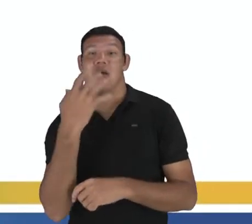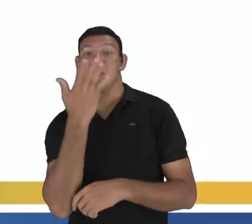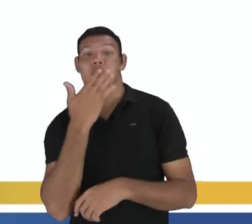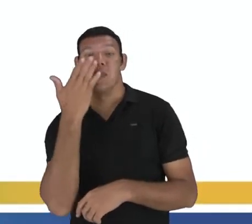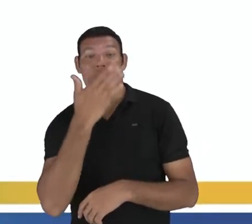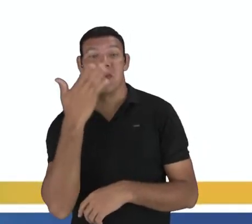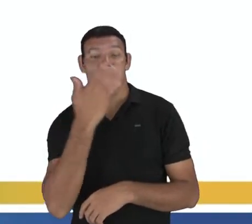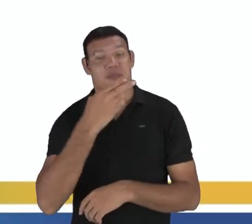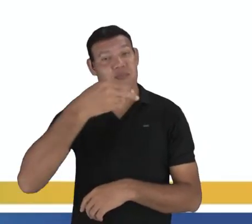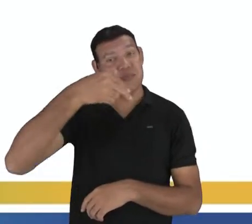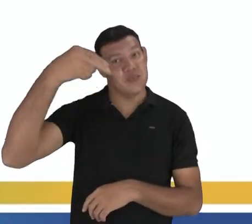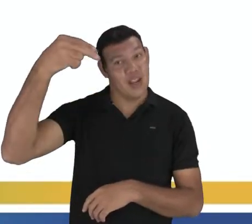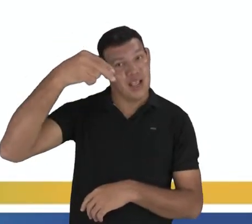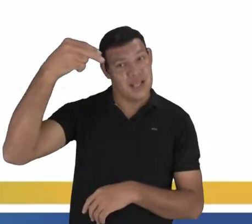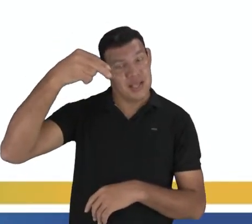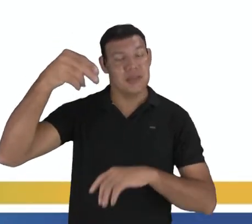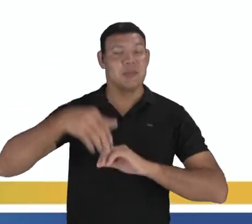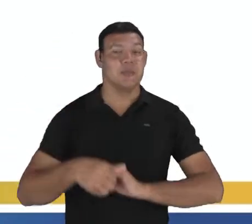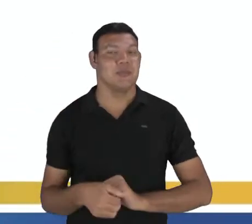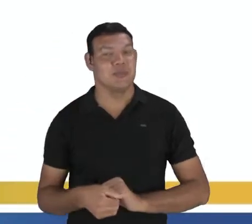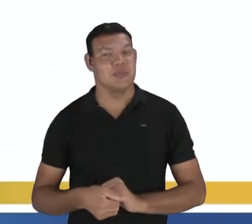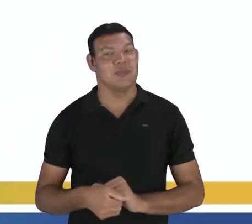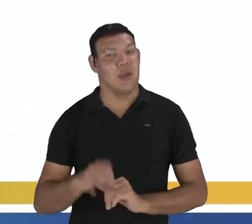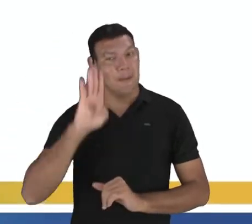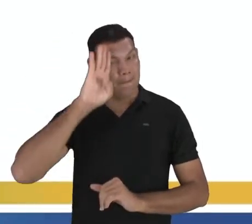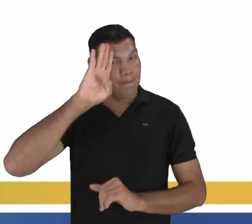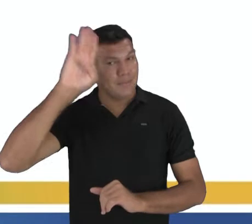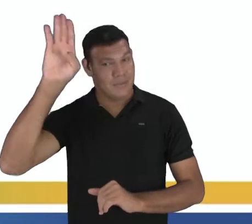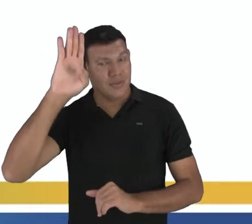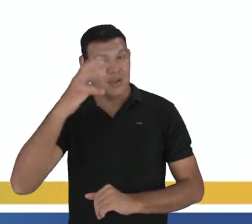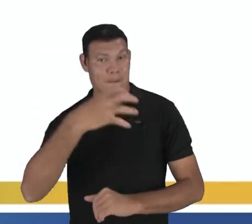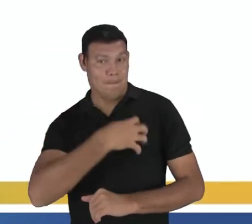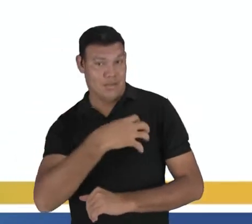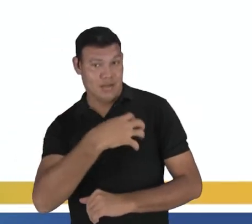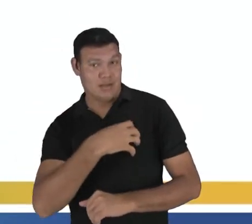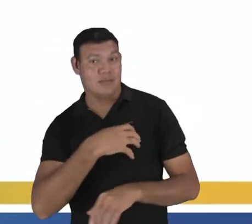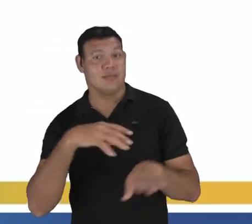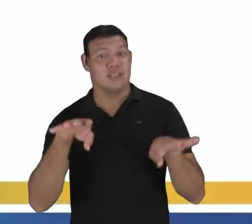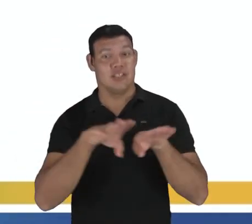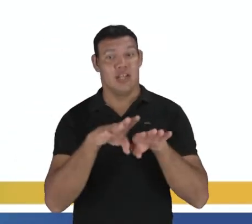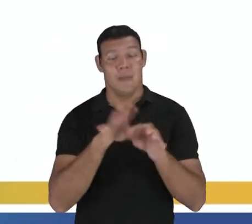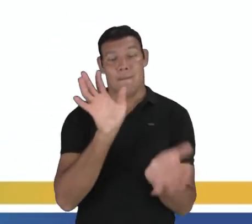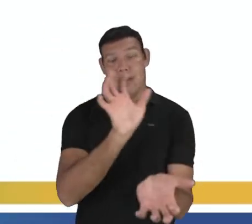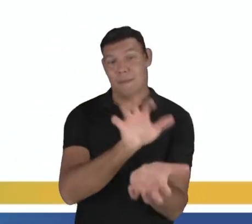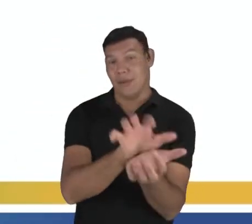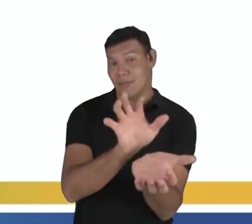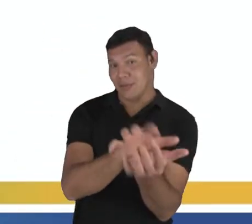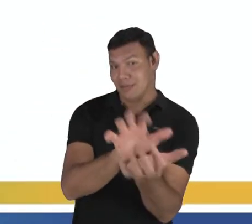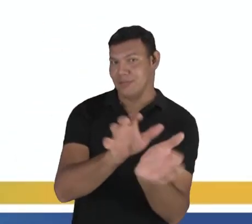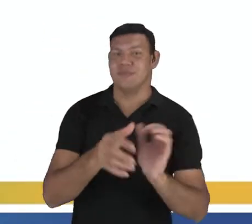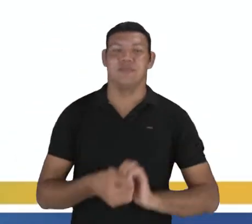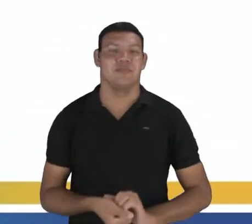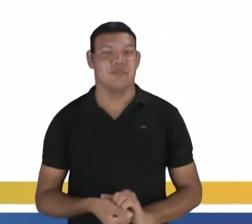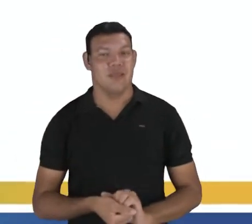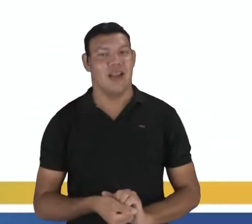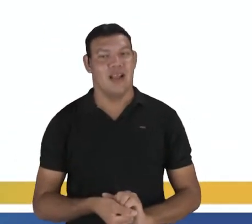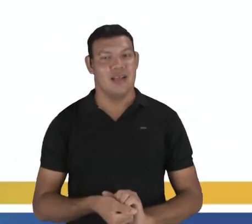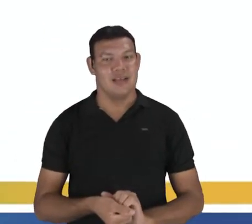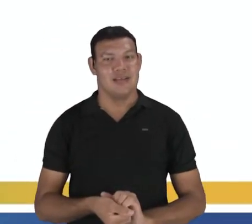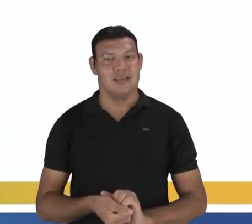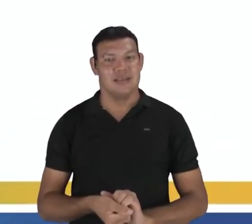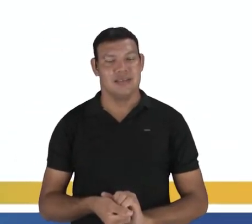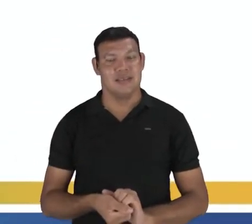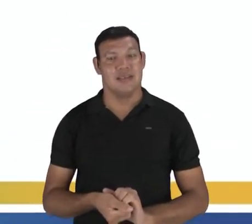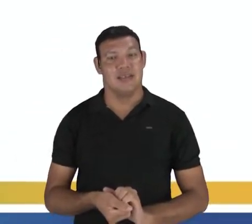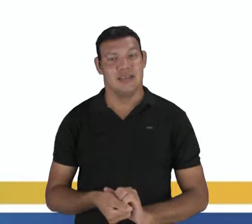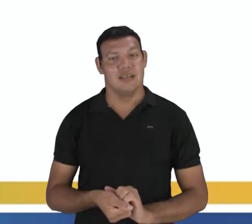tem aí o Nordeste, tá, pessoal? Principalmente aí na Bahia e em Pernambuco, né? Por conta aí, linkando com a nossa